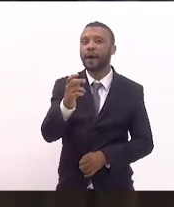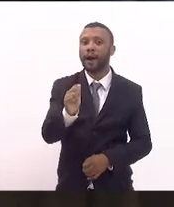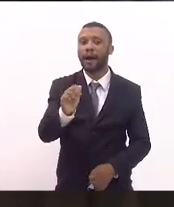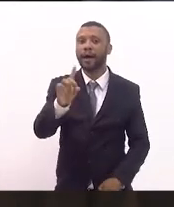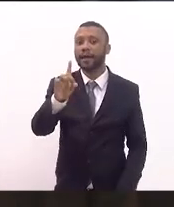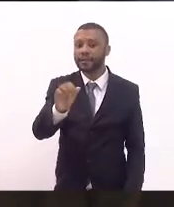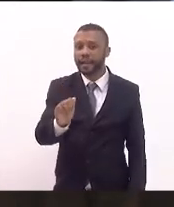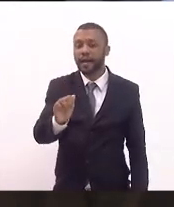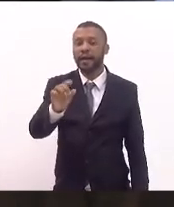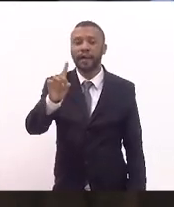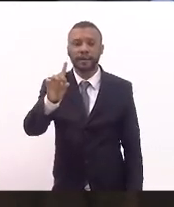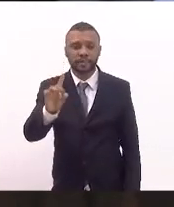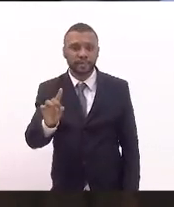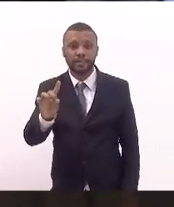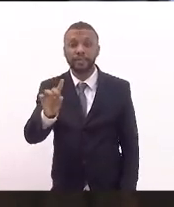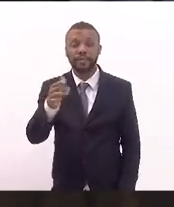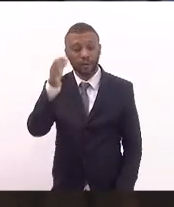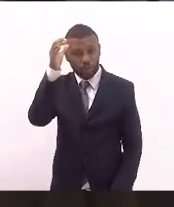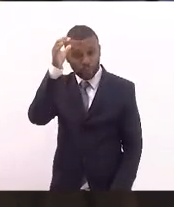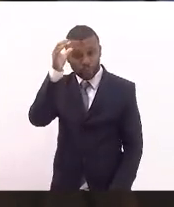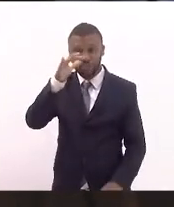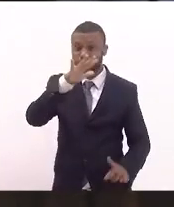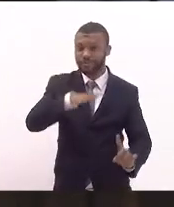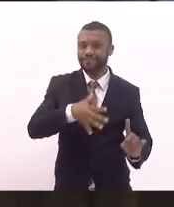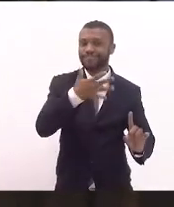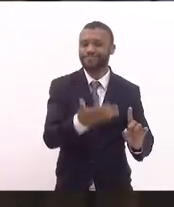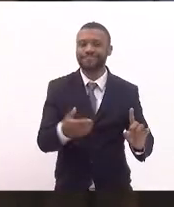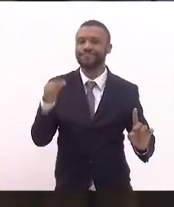tio da nossa homenageada.